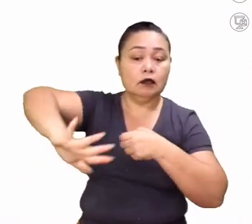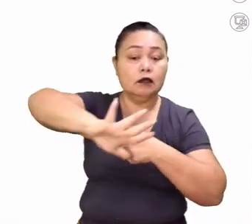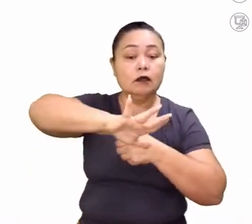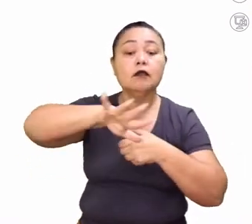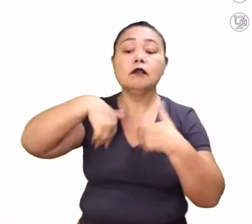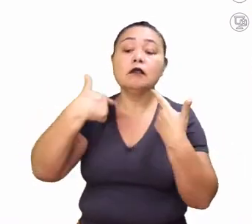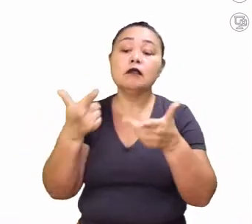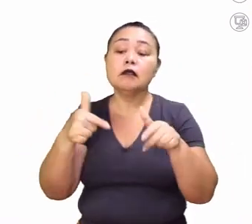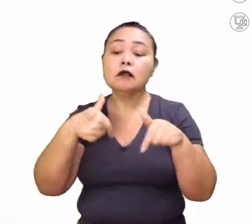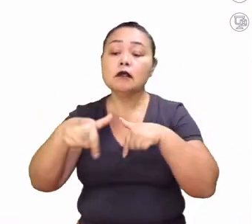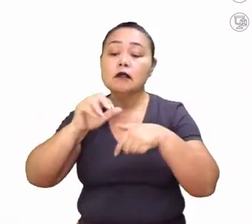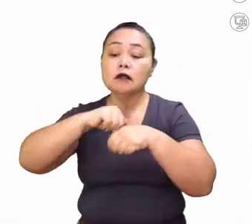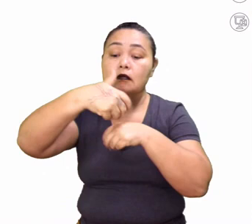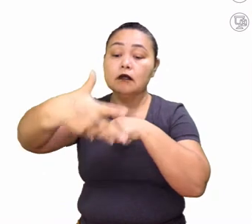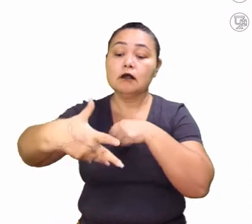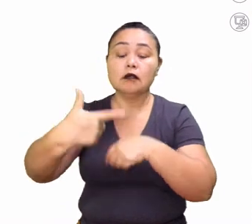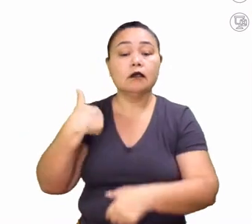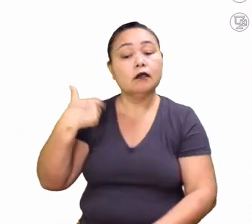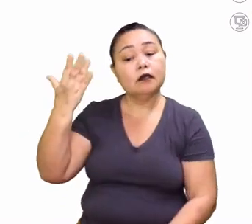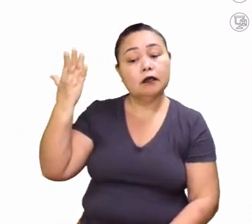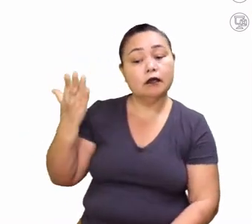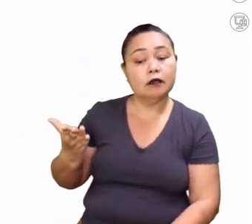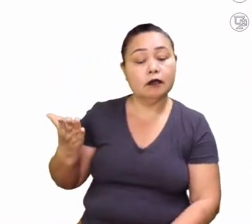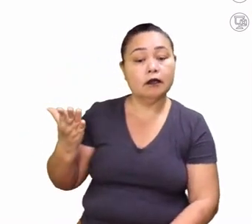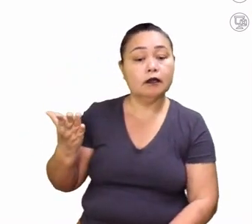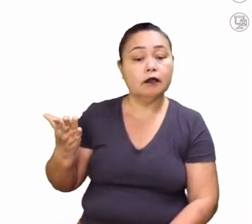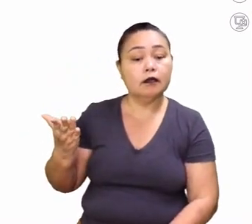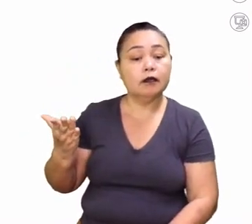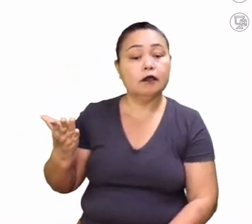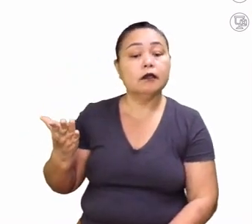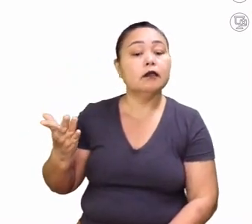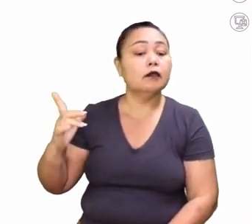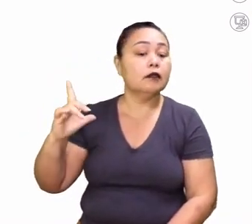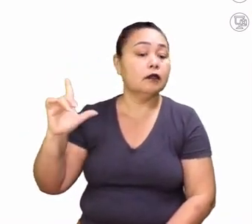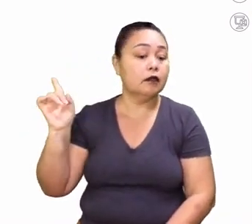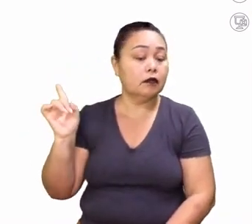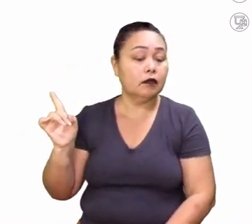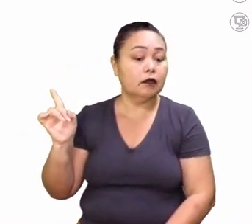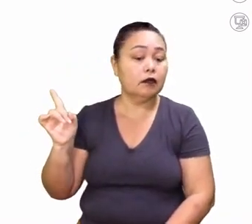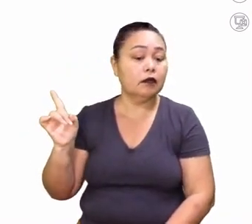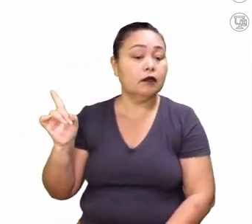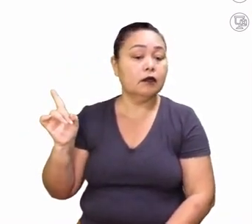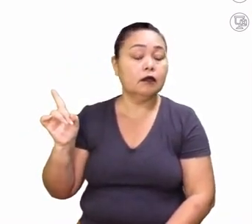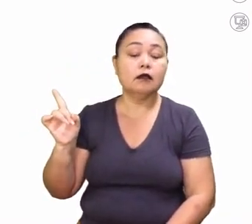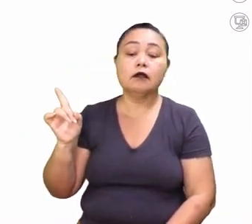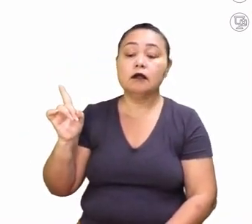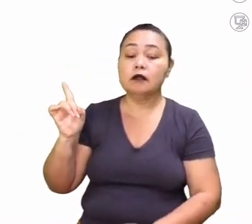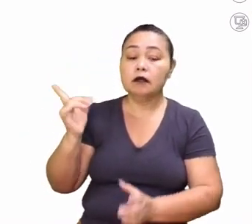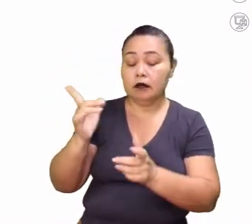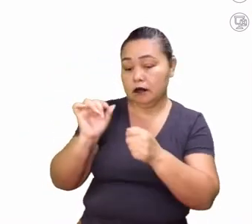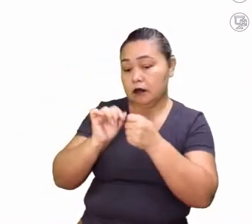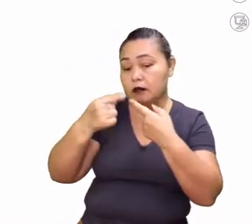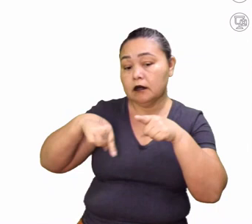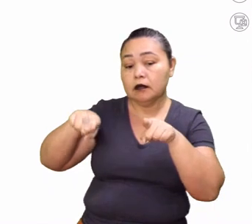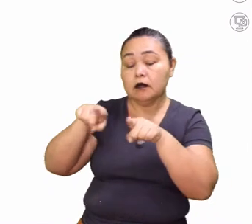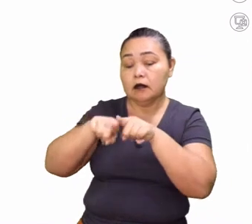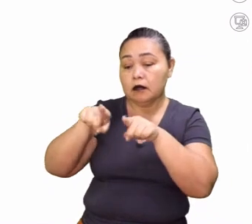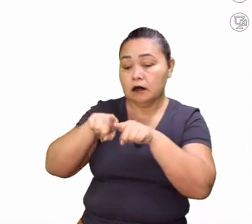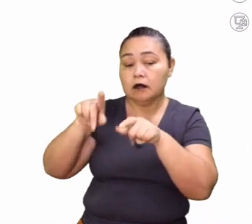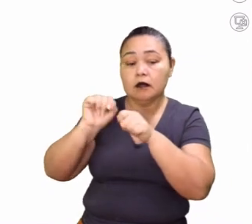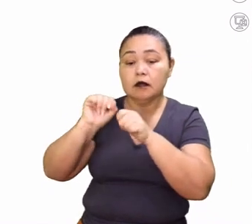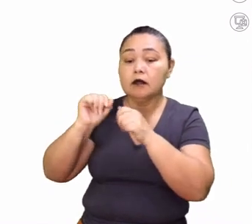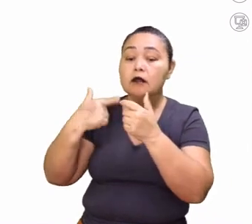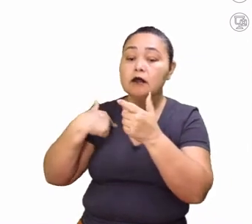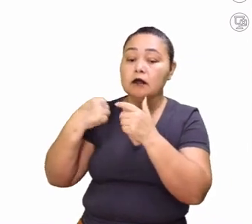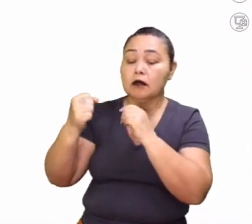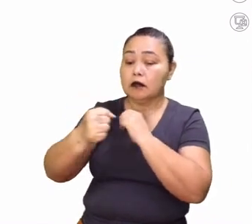trabalho externo Olha bem ó máquina frigorífica que na verdade transforma trabalho